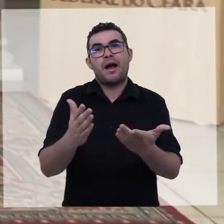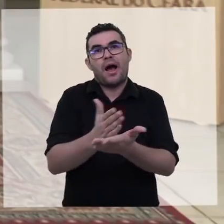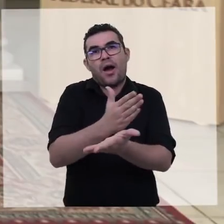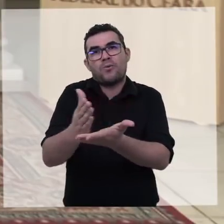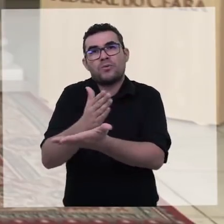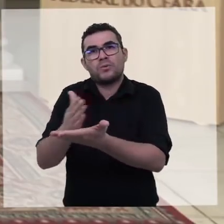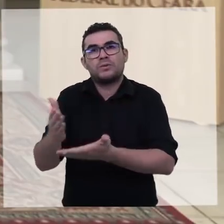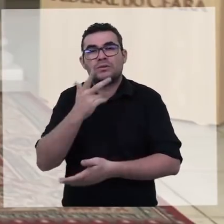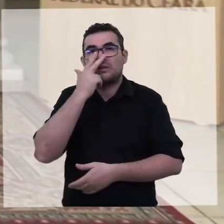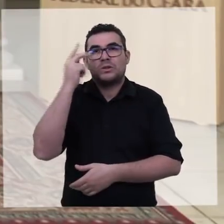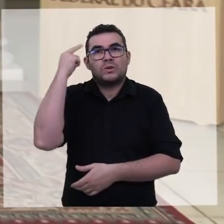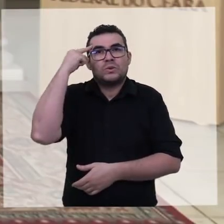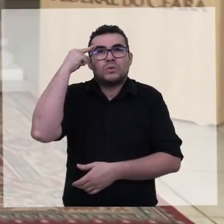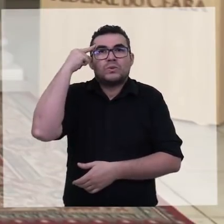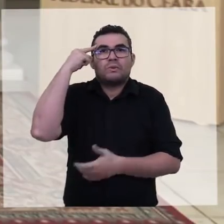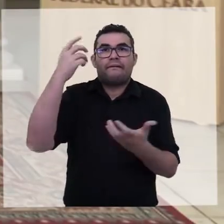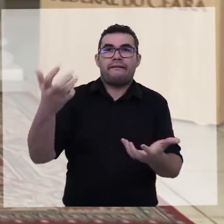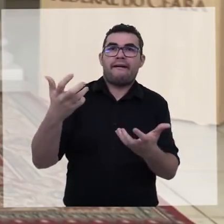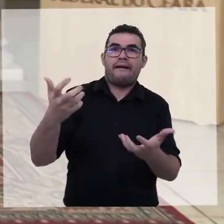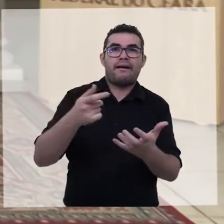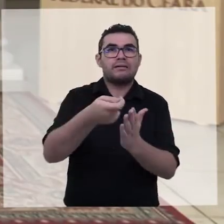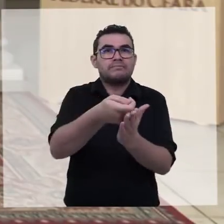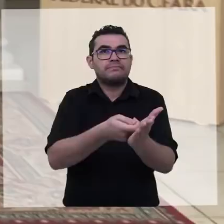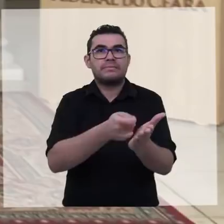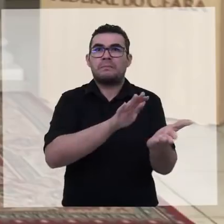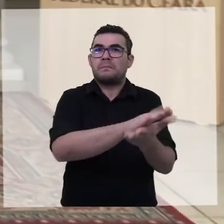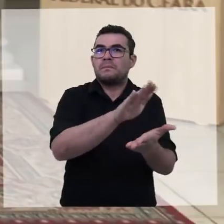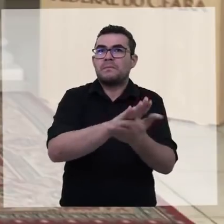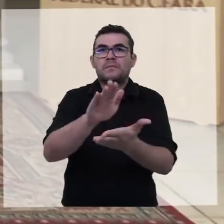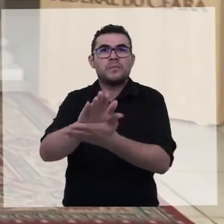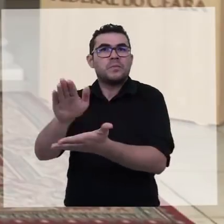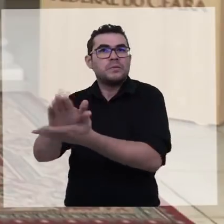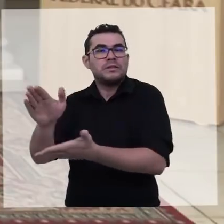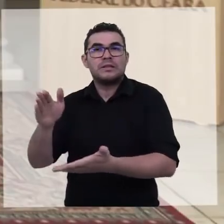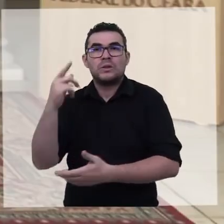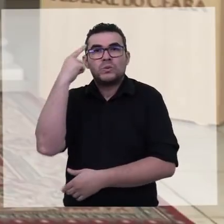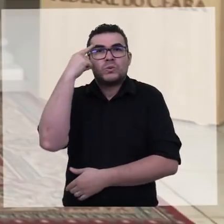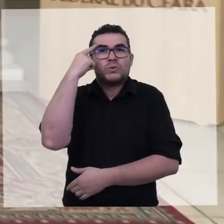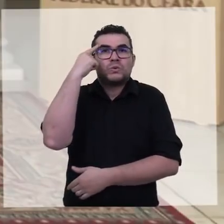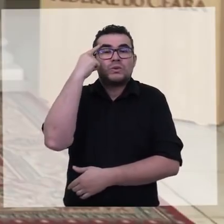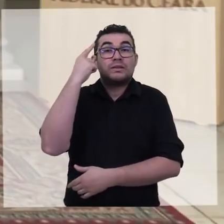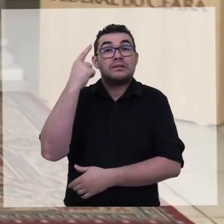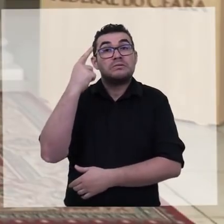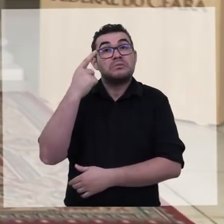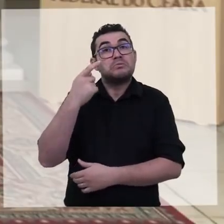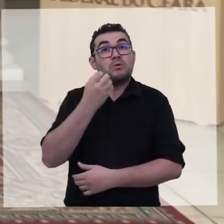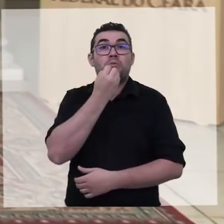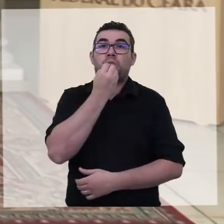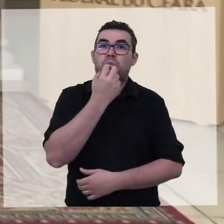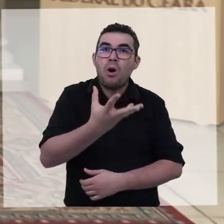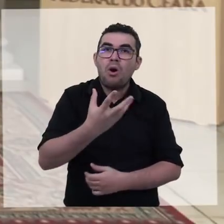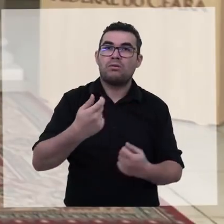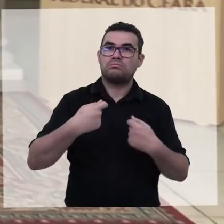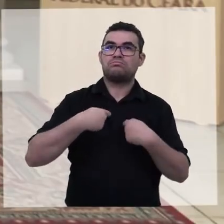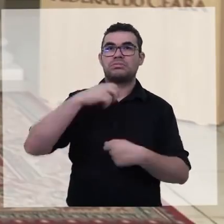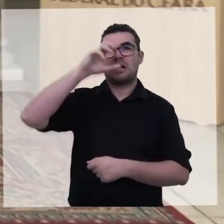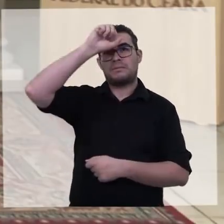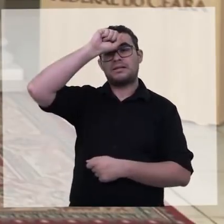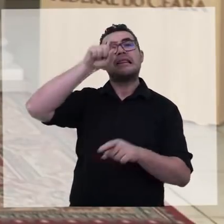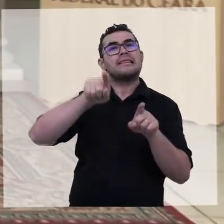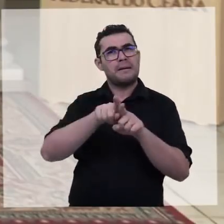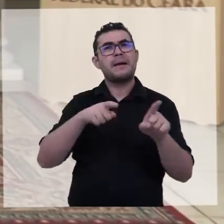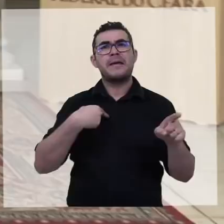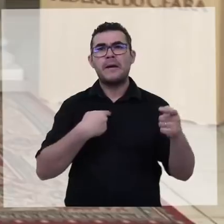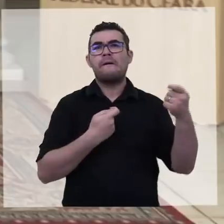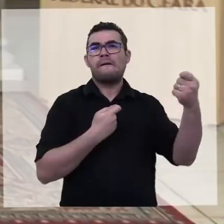de publicação em excesso, né, por quantidade. Então você aprende muita coisa. E uma briga